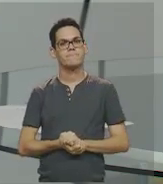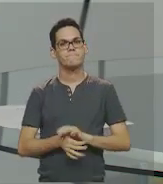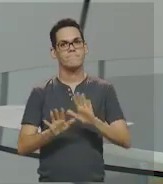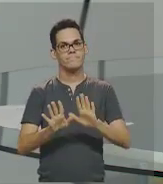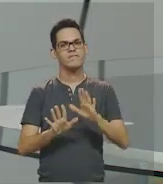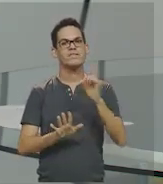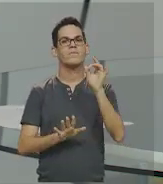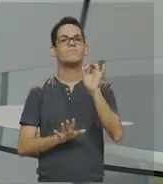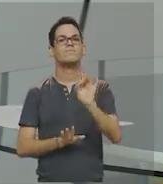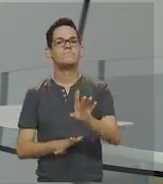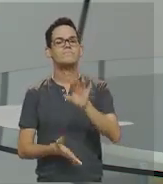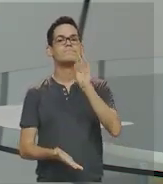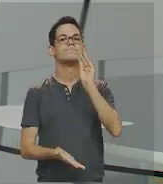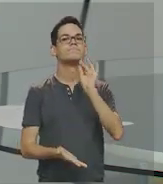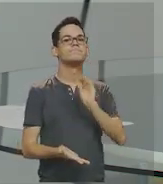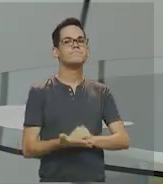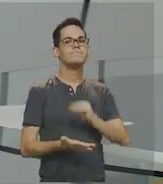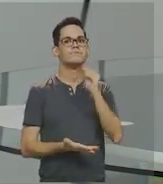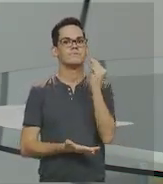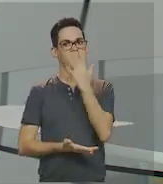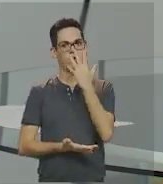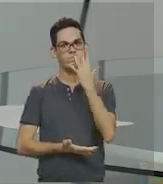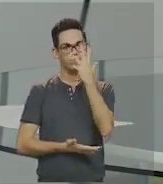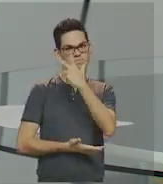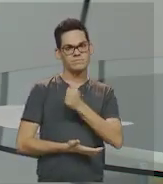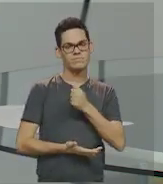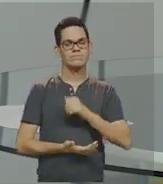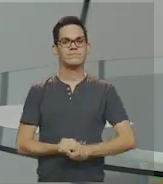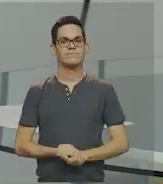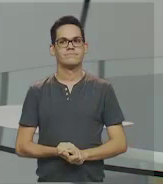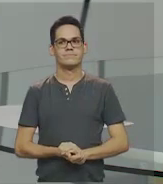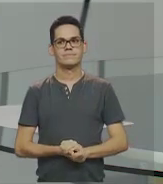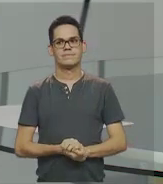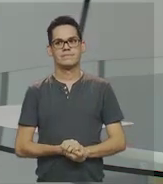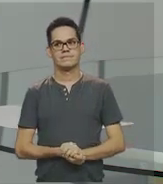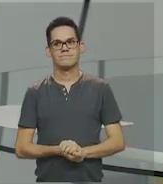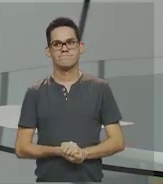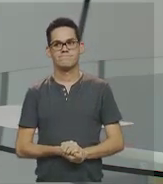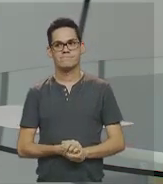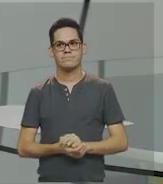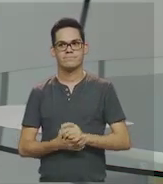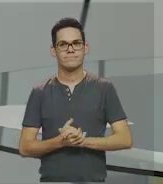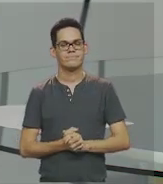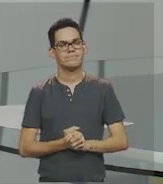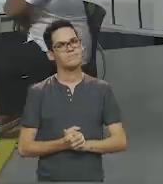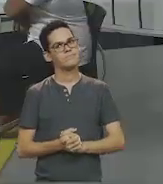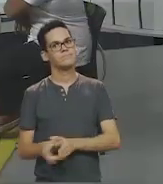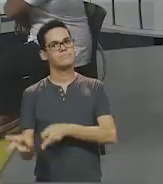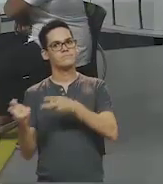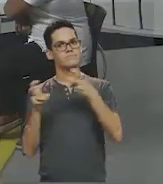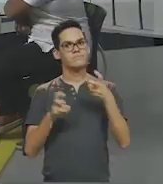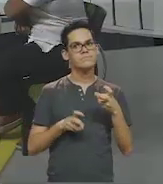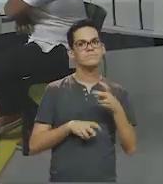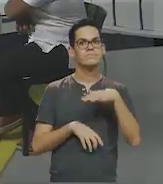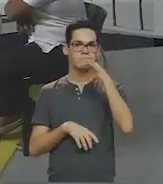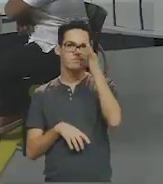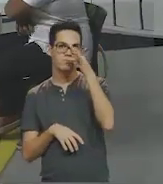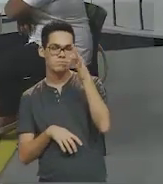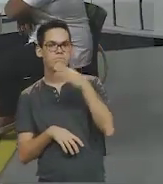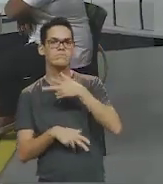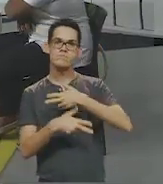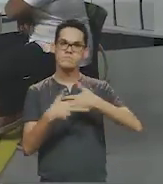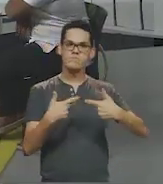Não é exatamente essa tonalidade bonita que nós vemos, nós conseguimos tirar da natureza, de flores. Então,